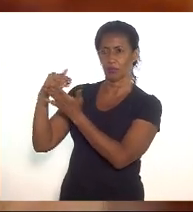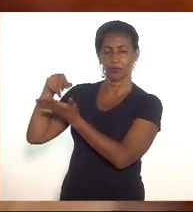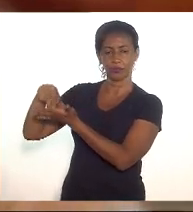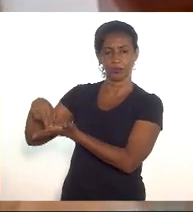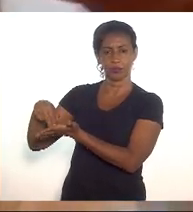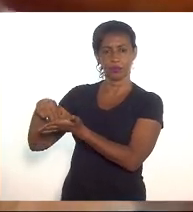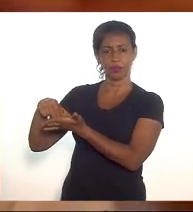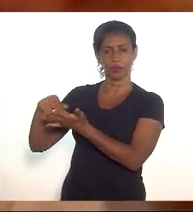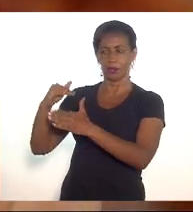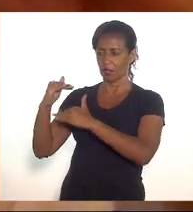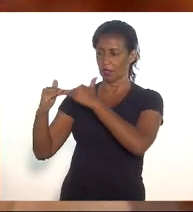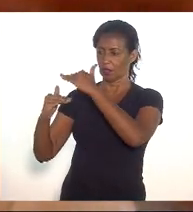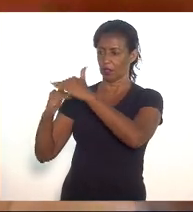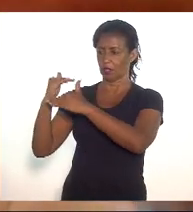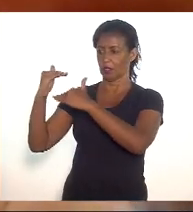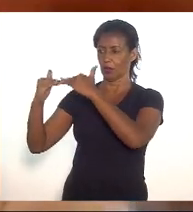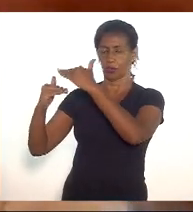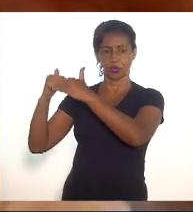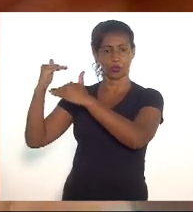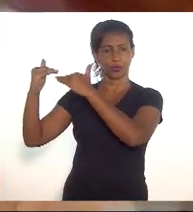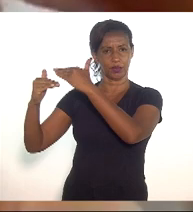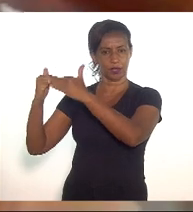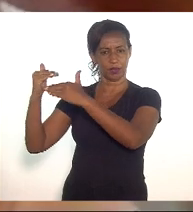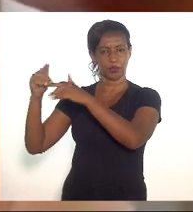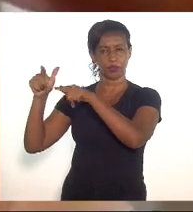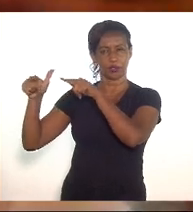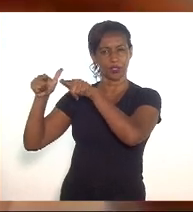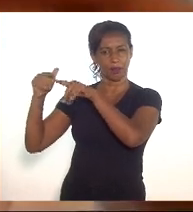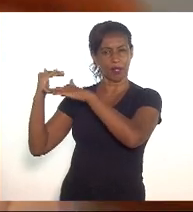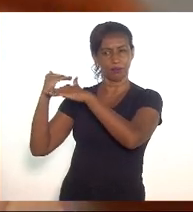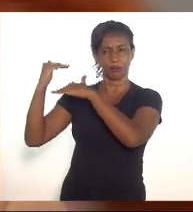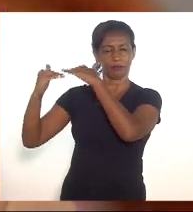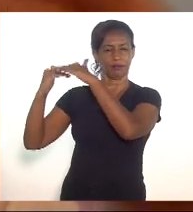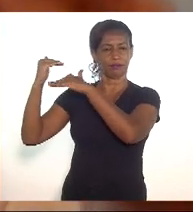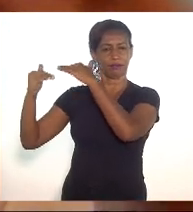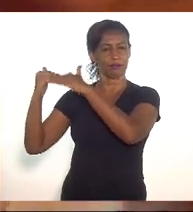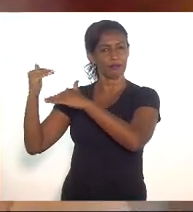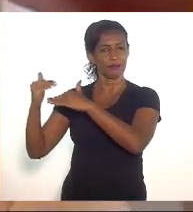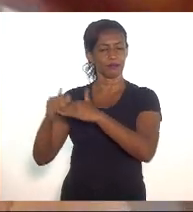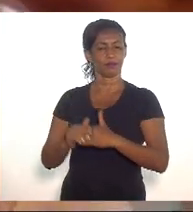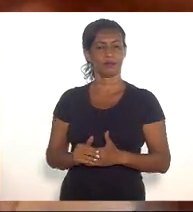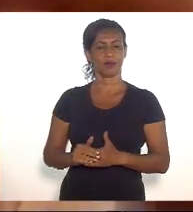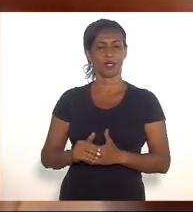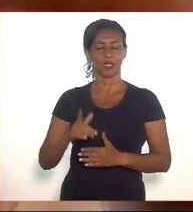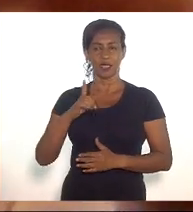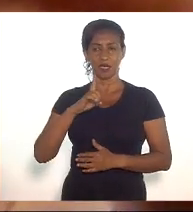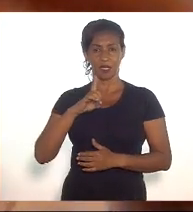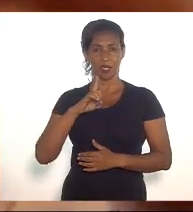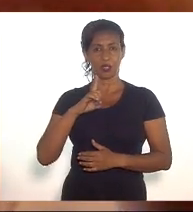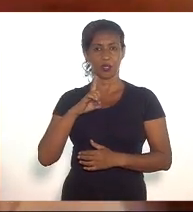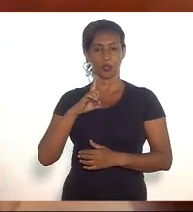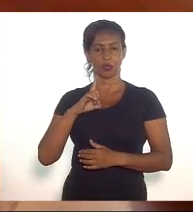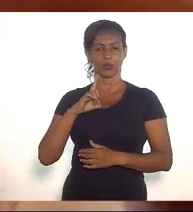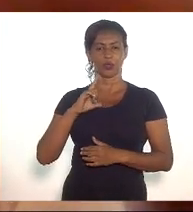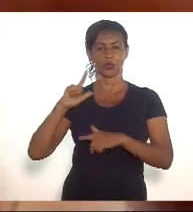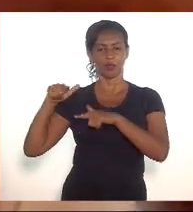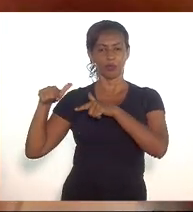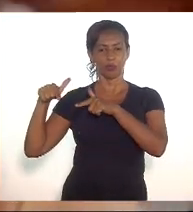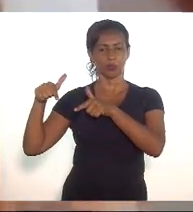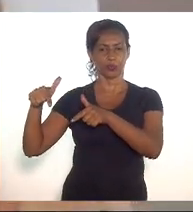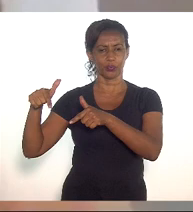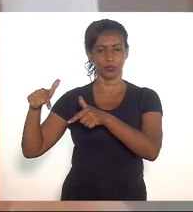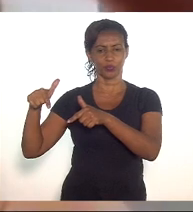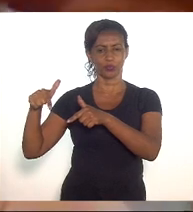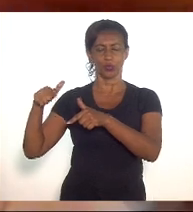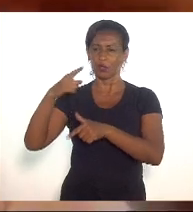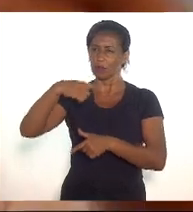na construção das LOAs subsequentes, e isso teve reflexo na execução. Para